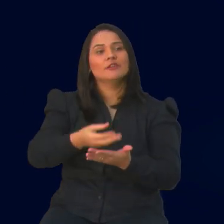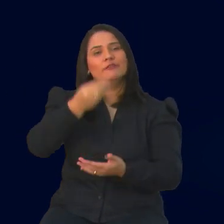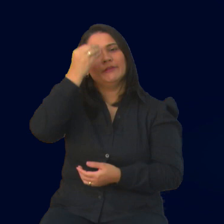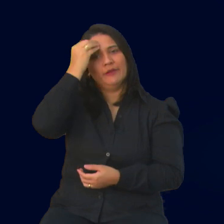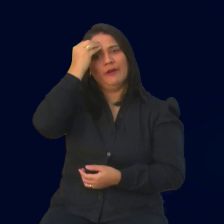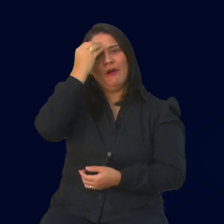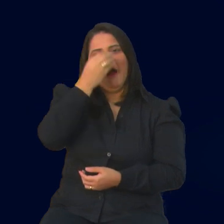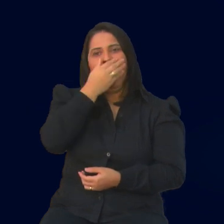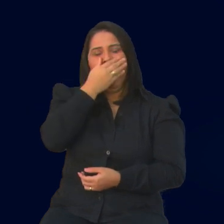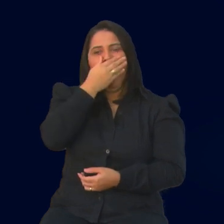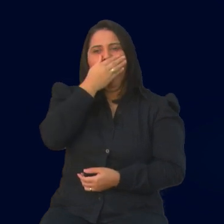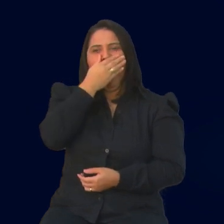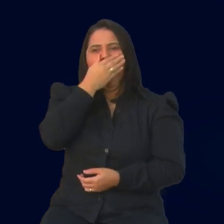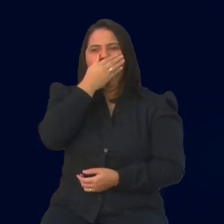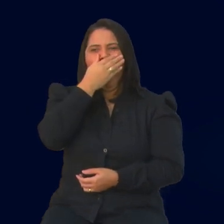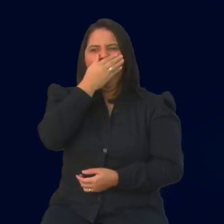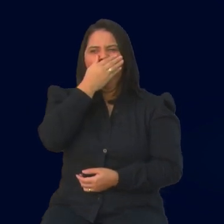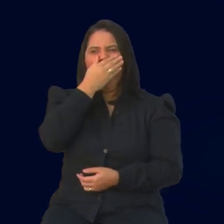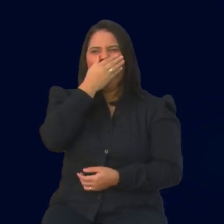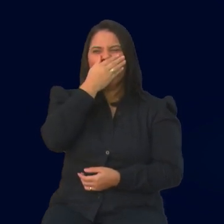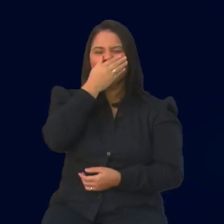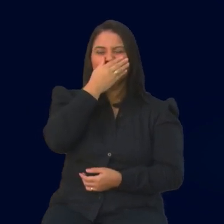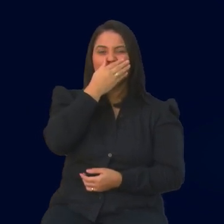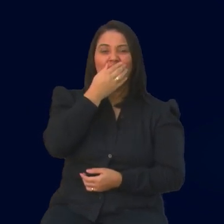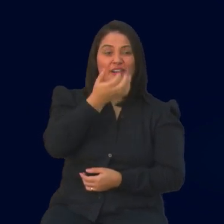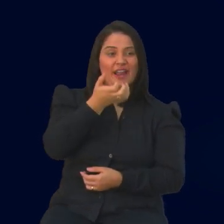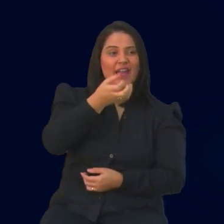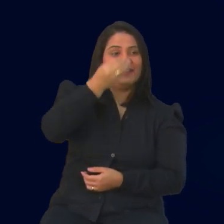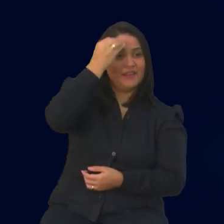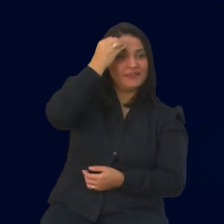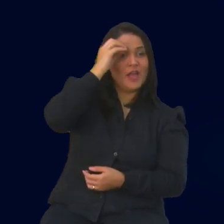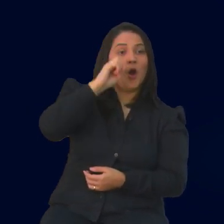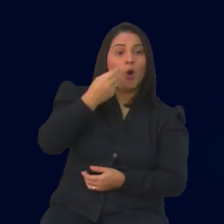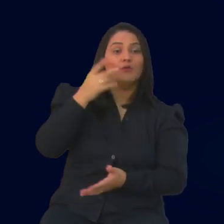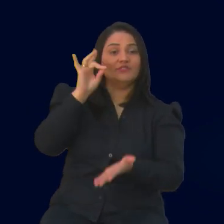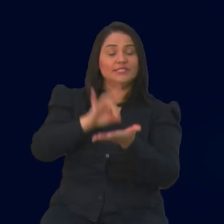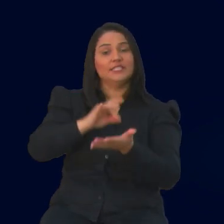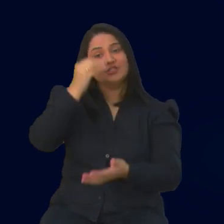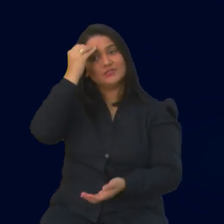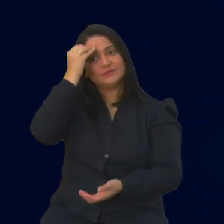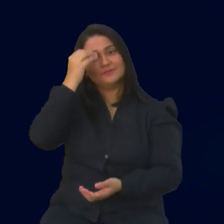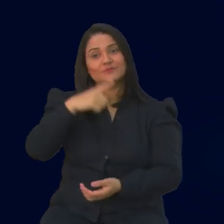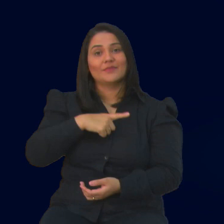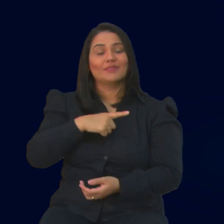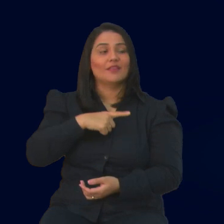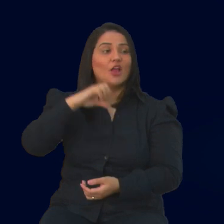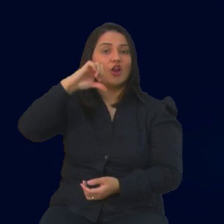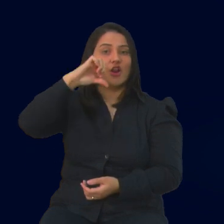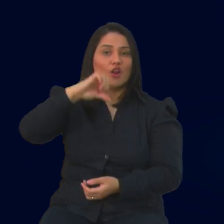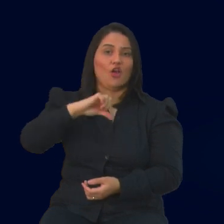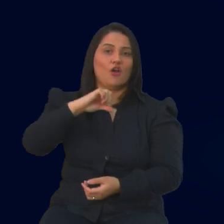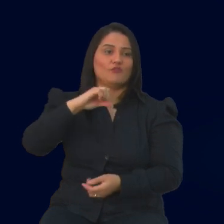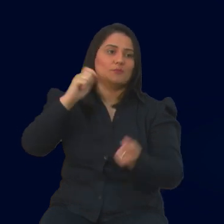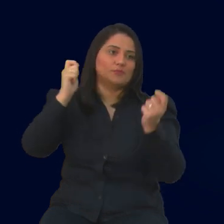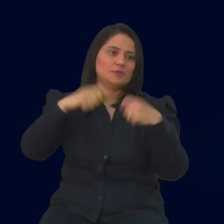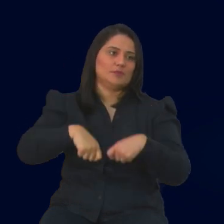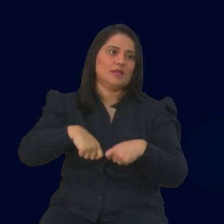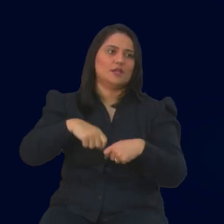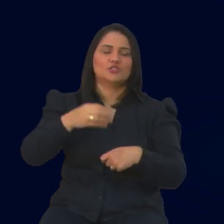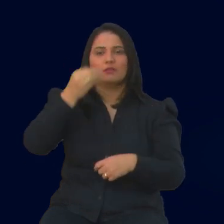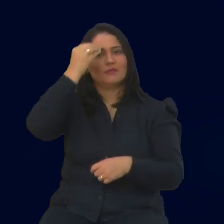quer entender e o que você realmente entende, existem 9 possibilidades de você não ser entendido.